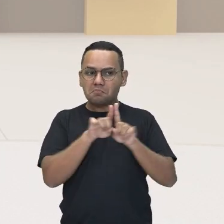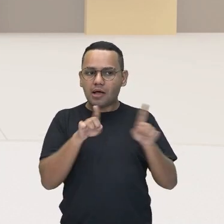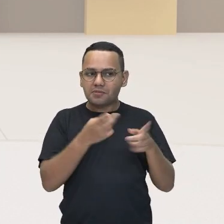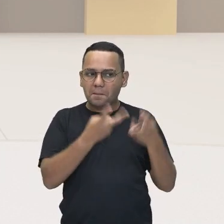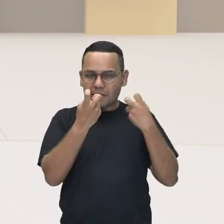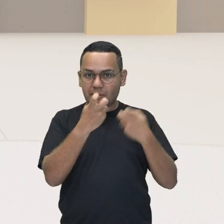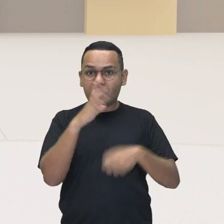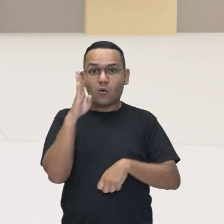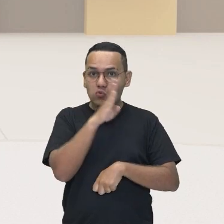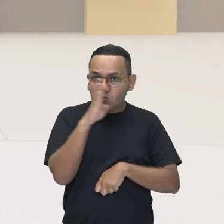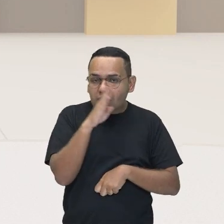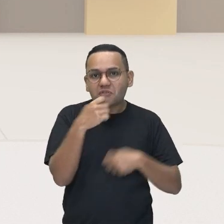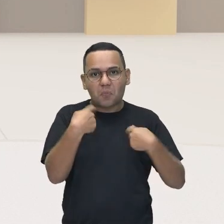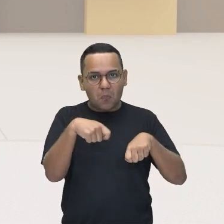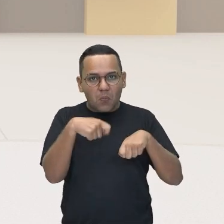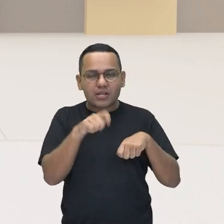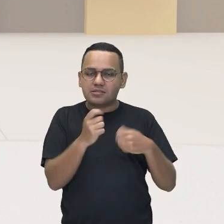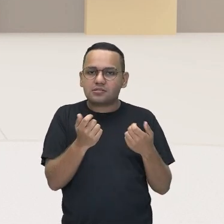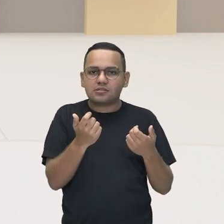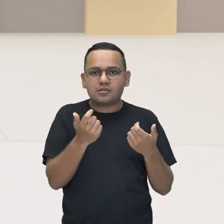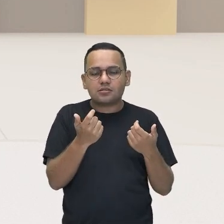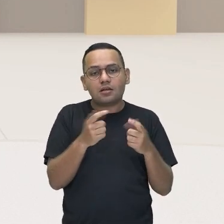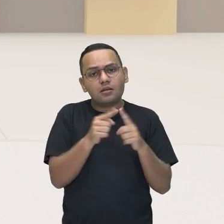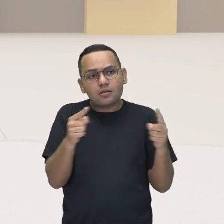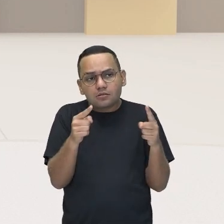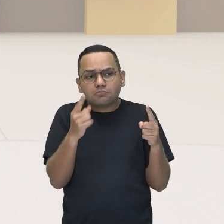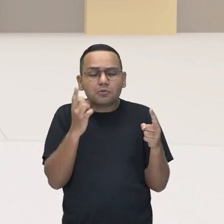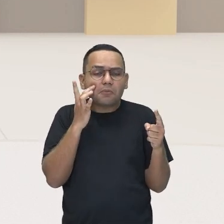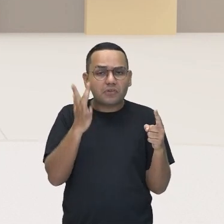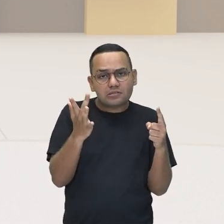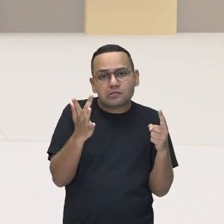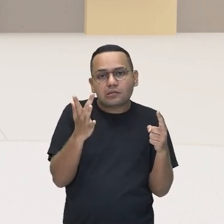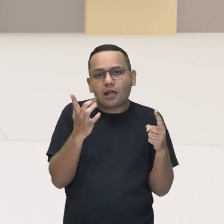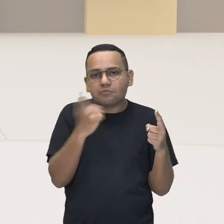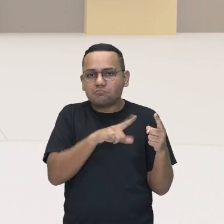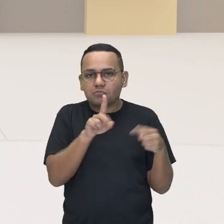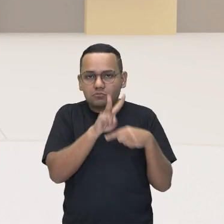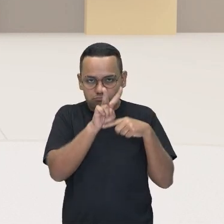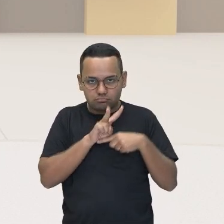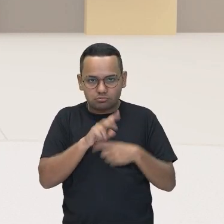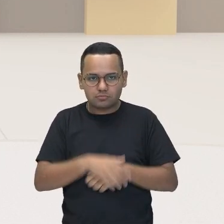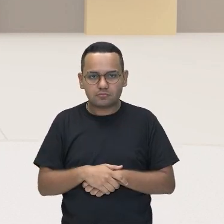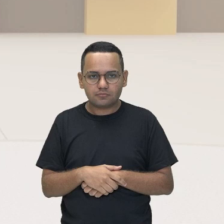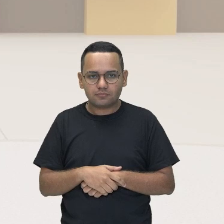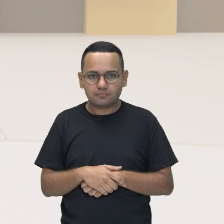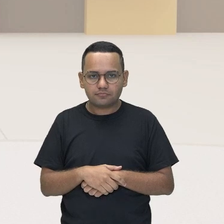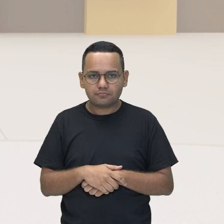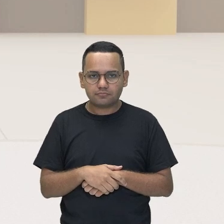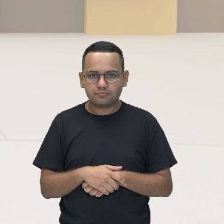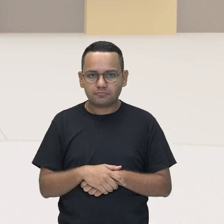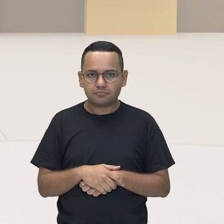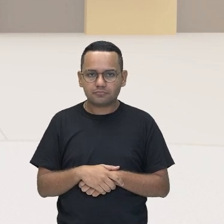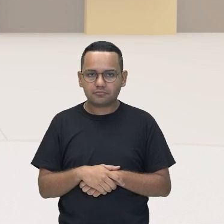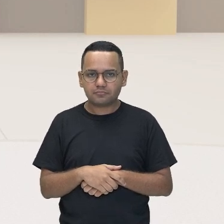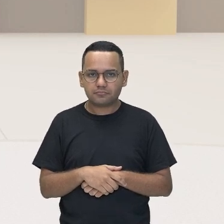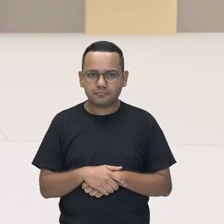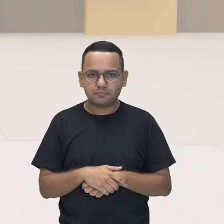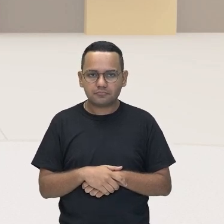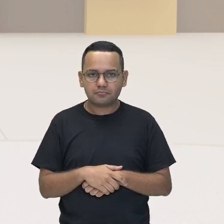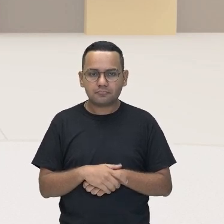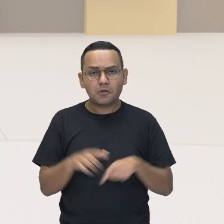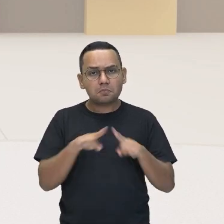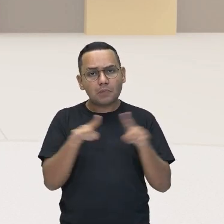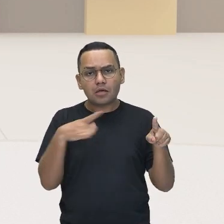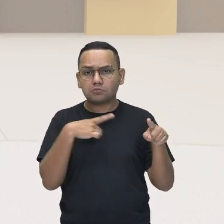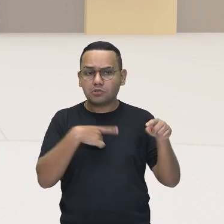maior, né, de conseguir aí esse crédito, né, e está apto a qualquer um, né? Desde que você tenha, né, o objeto de